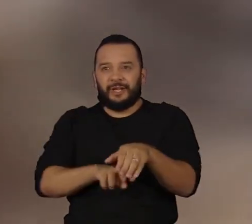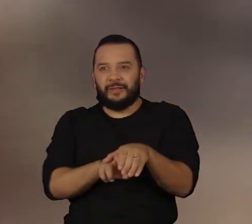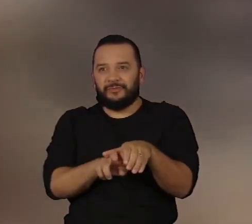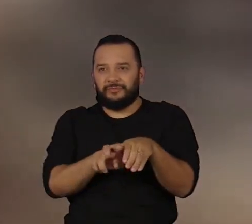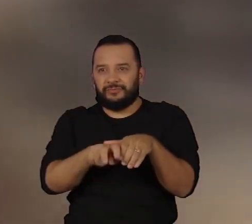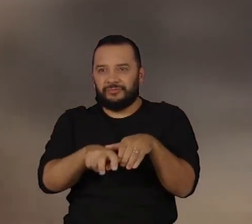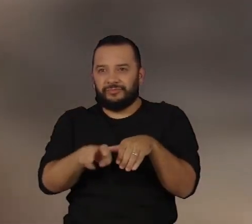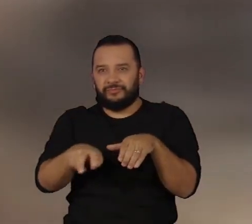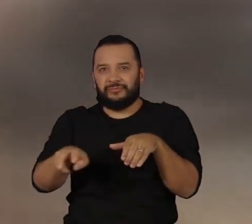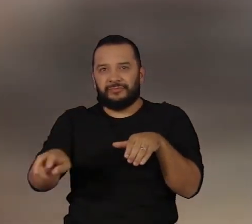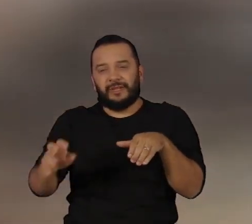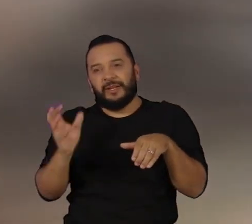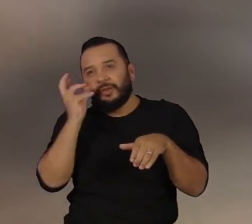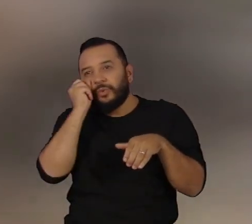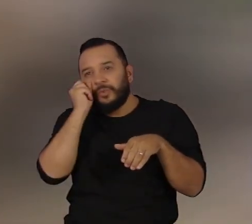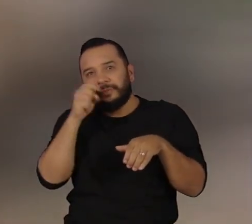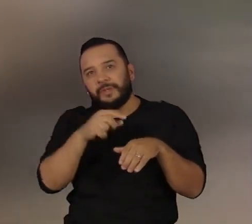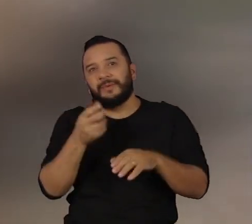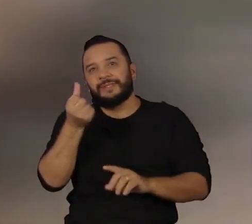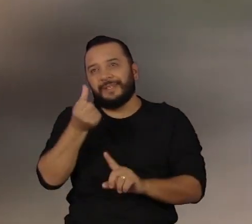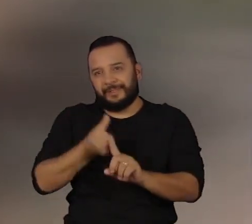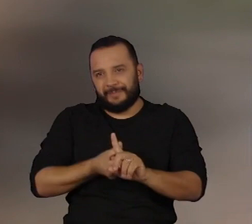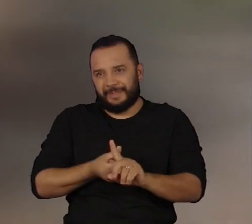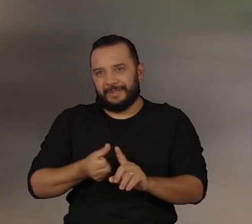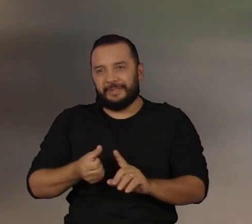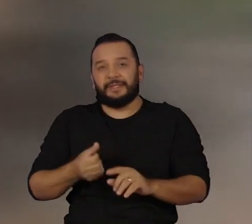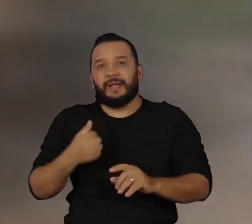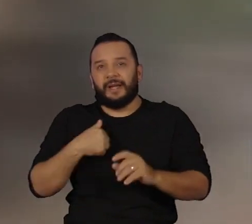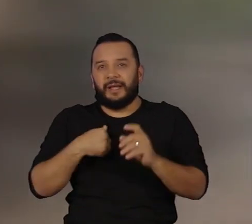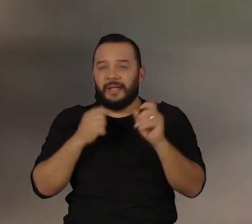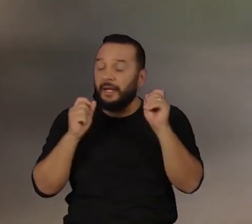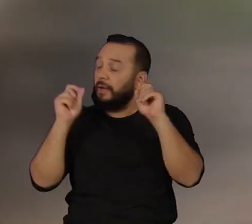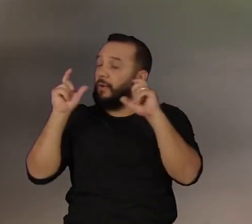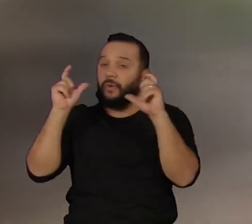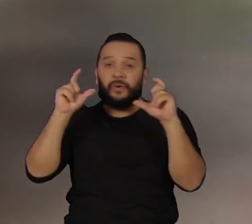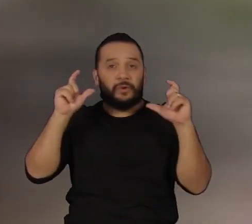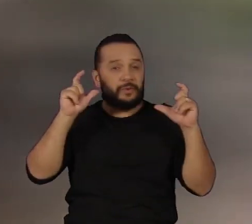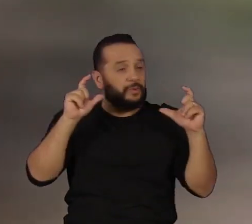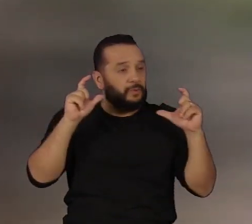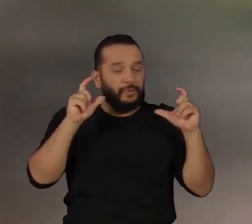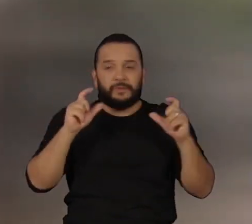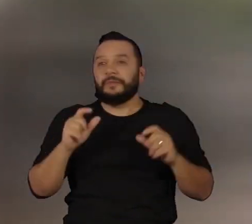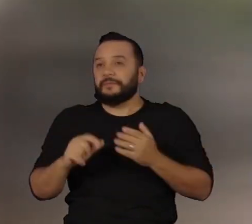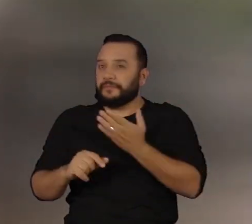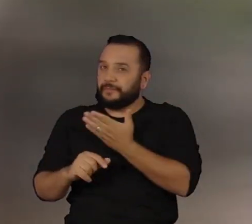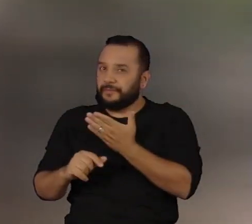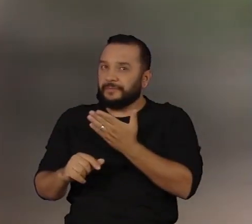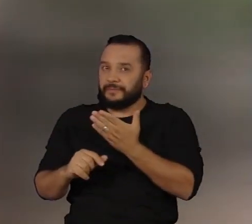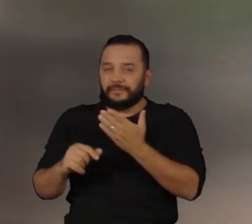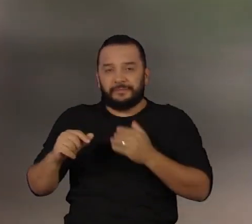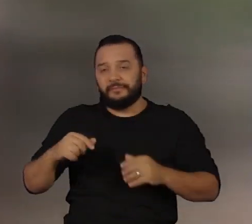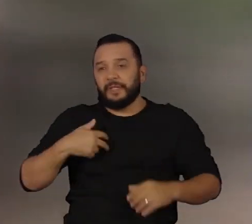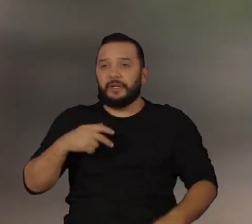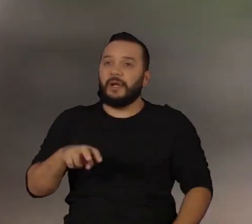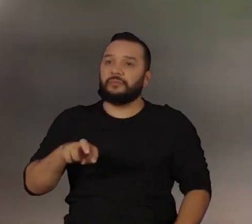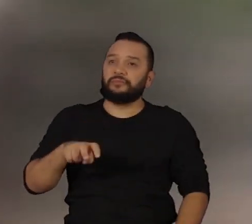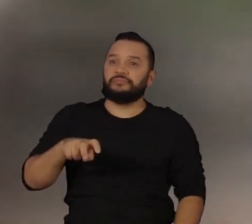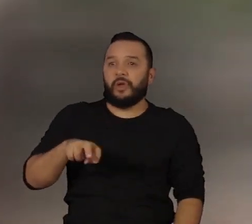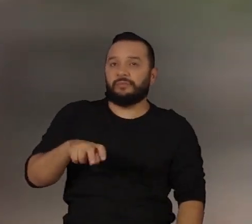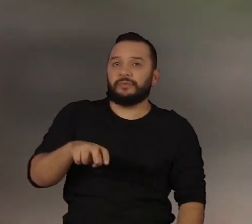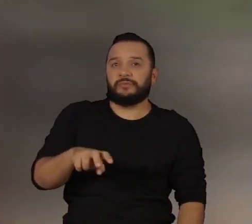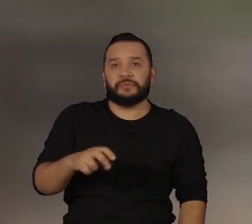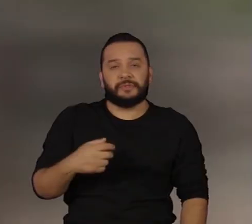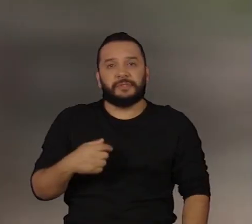depois de hibernar por 6 meses. Ao despertar, a ursa chamada Shada apareceu andando devagar